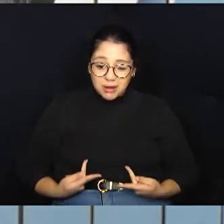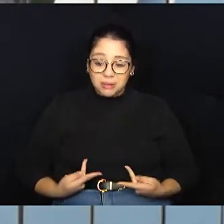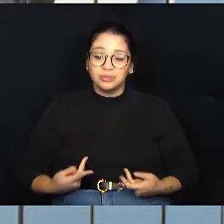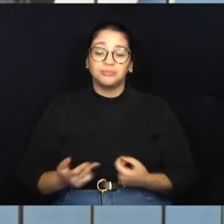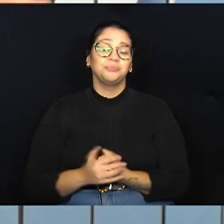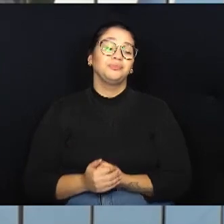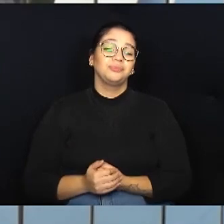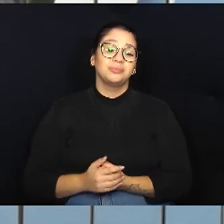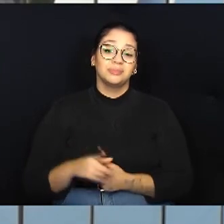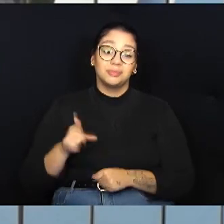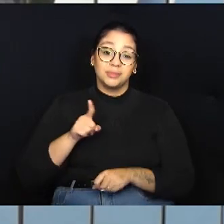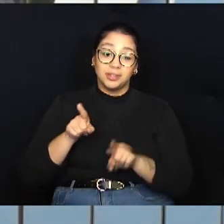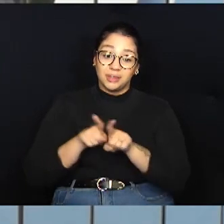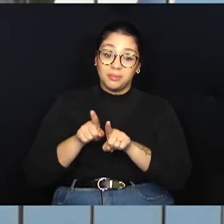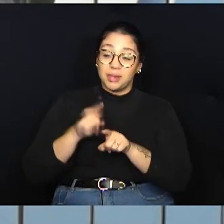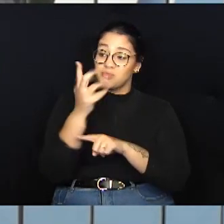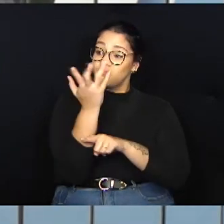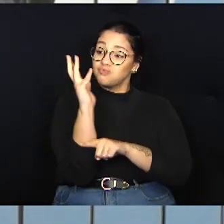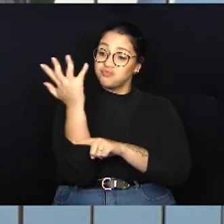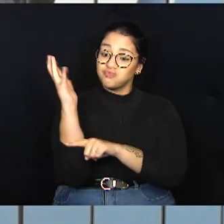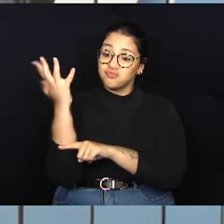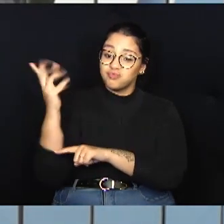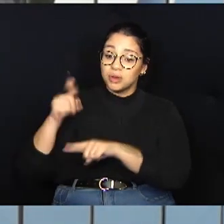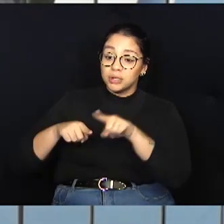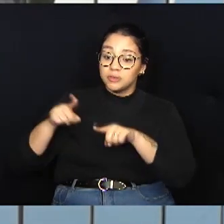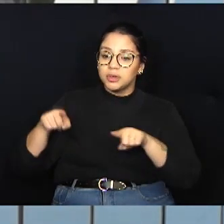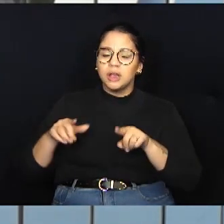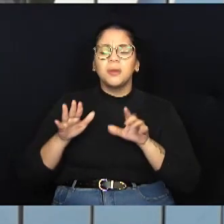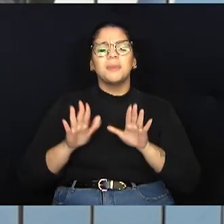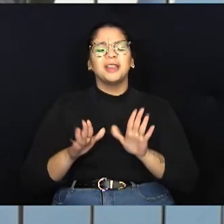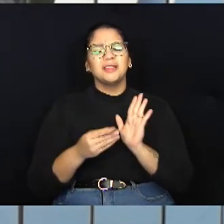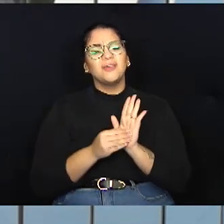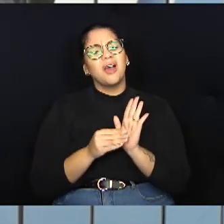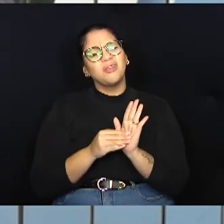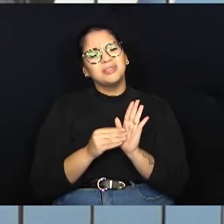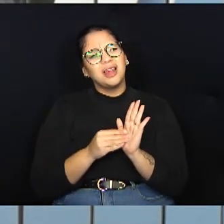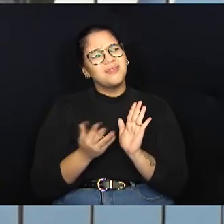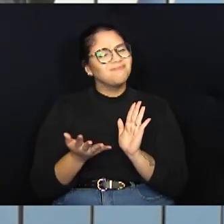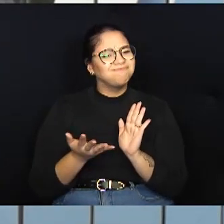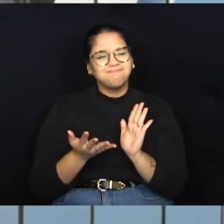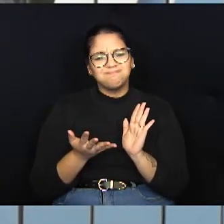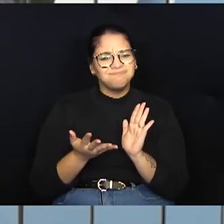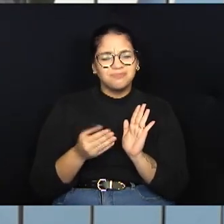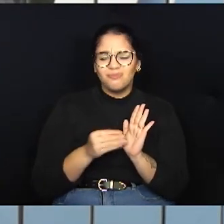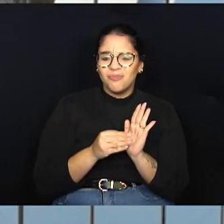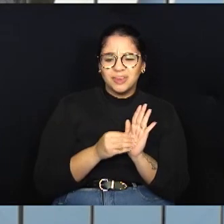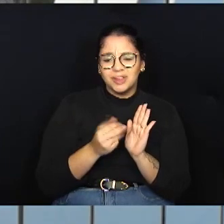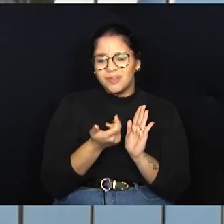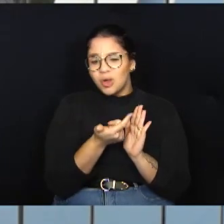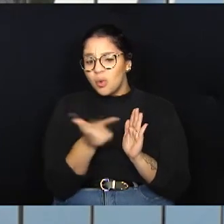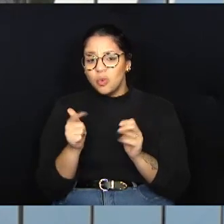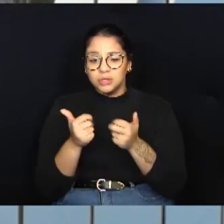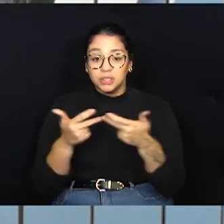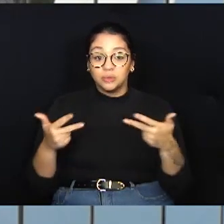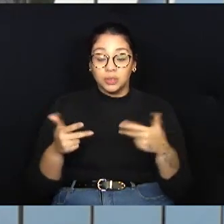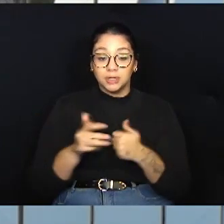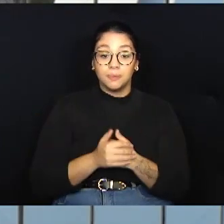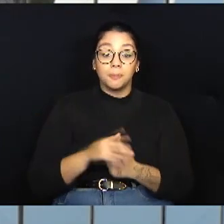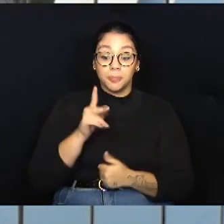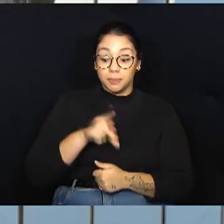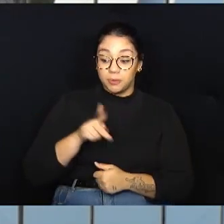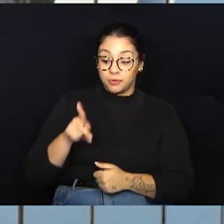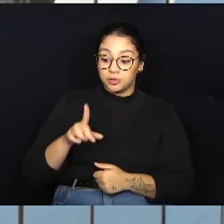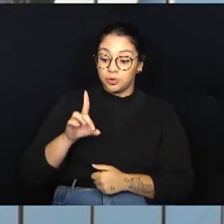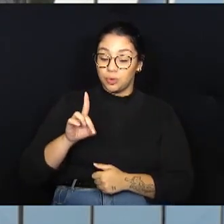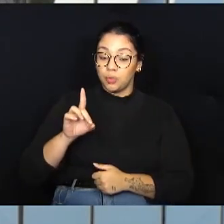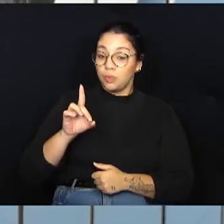a biodiversidade da África, mas faltavam outros elementos. O professor Odair Marques,